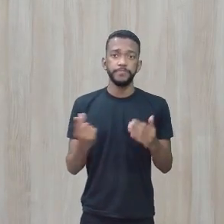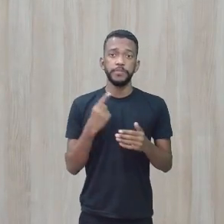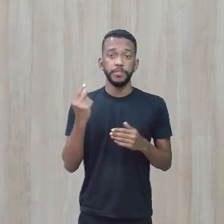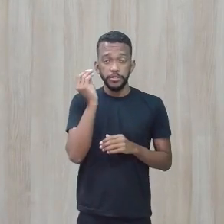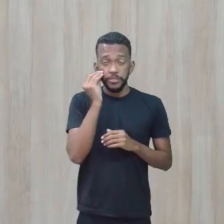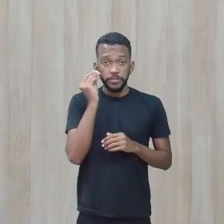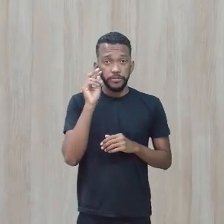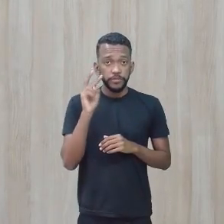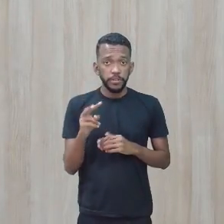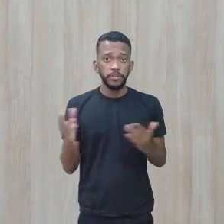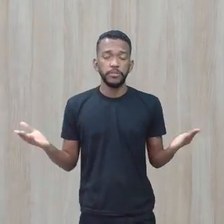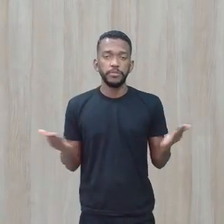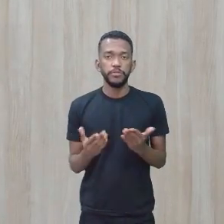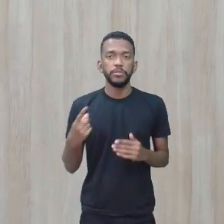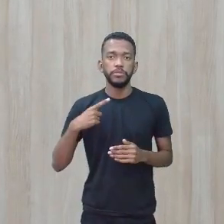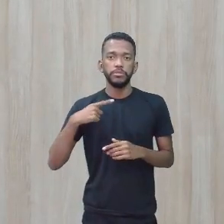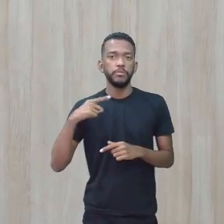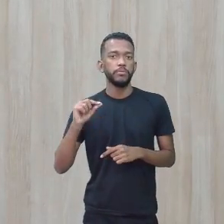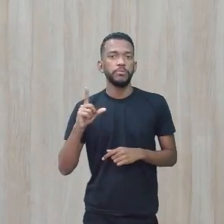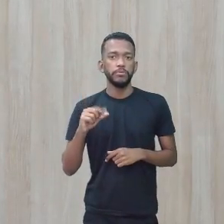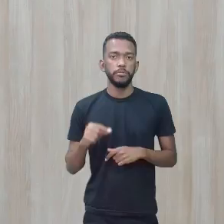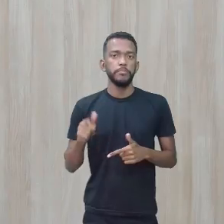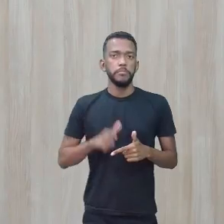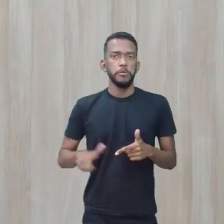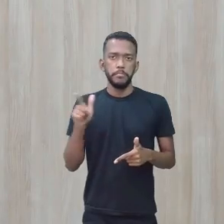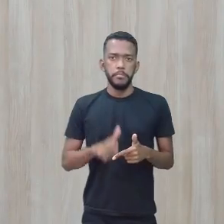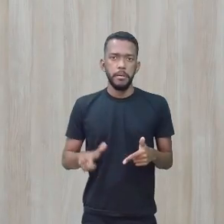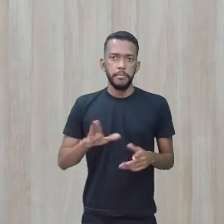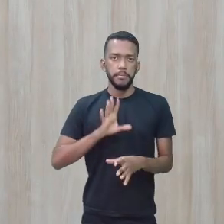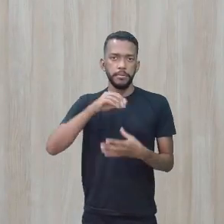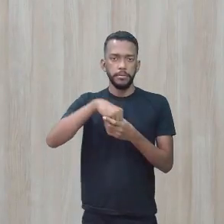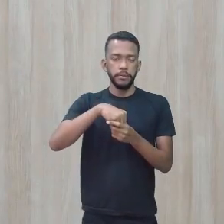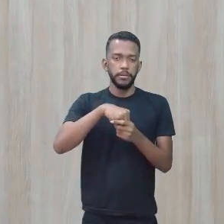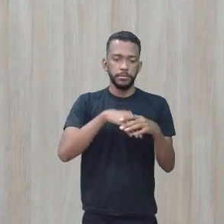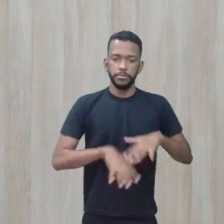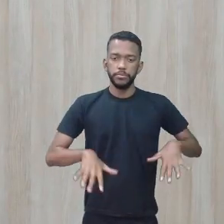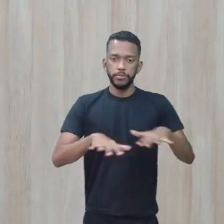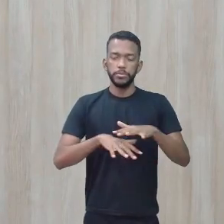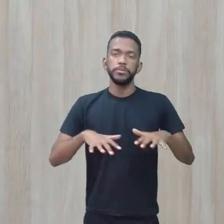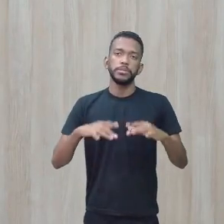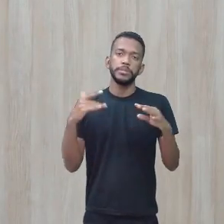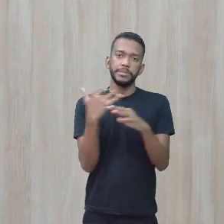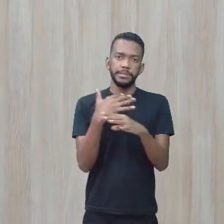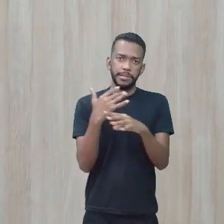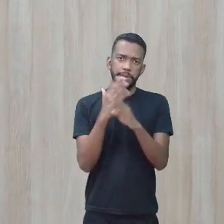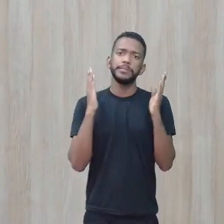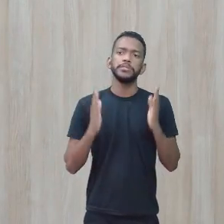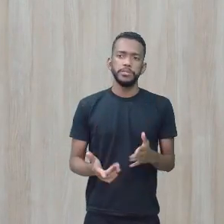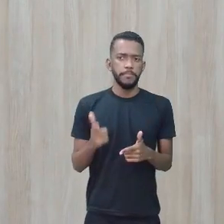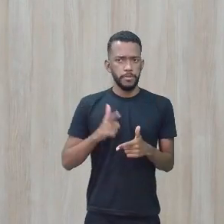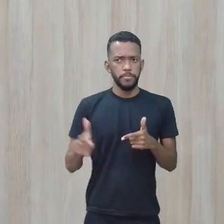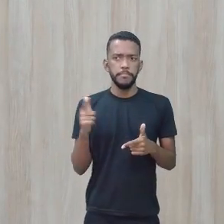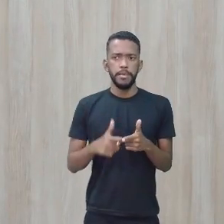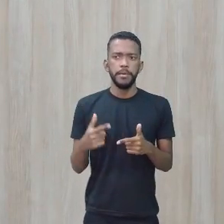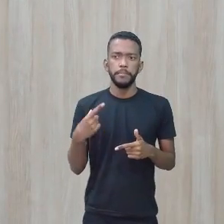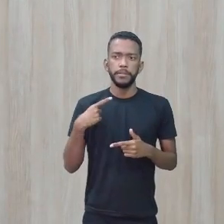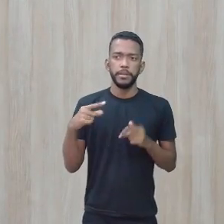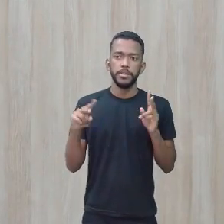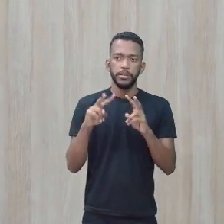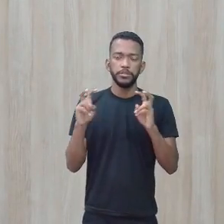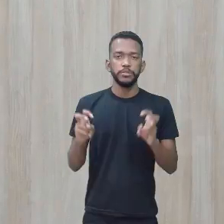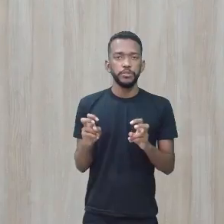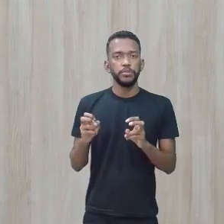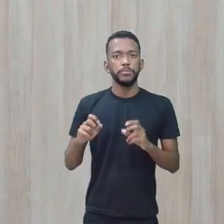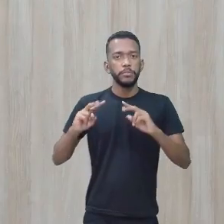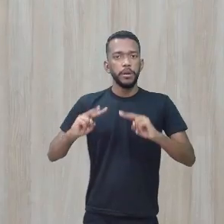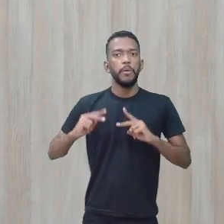hoje a gente tem um grande problema dentro das grandes cidades, né? Além da questão do aumento